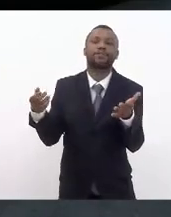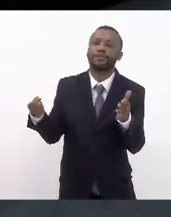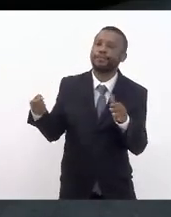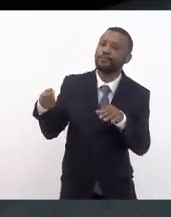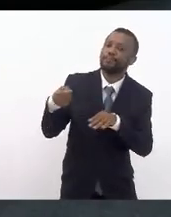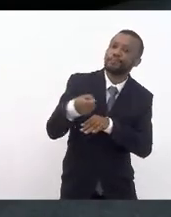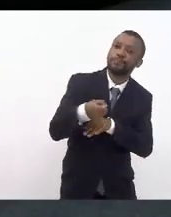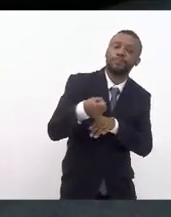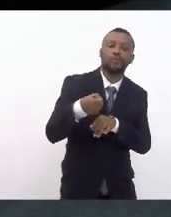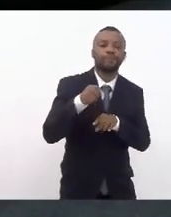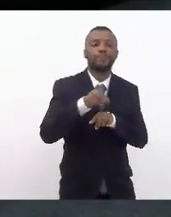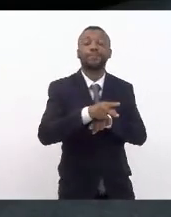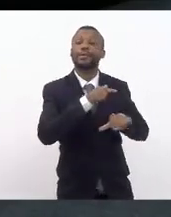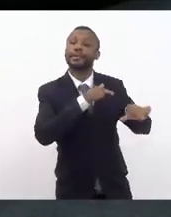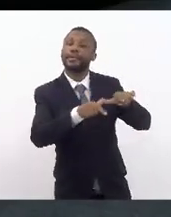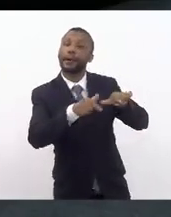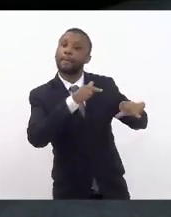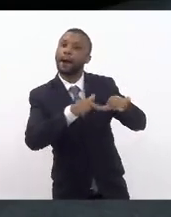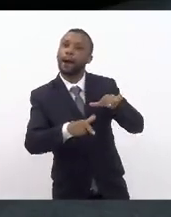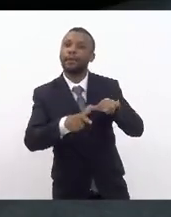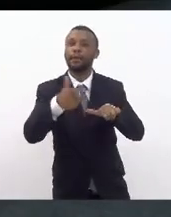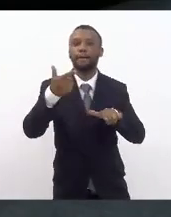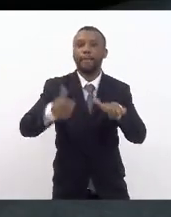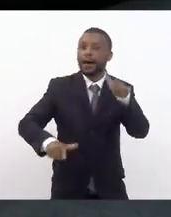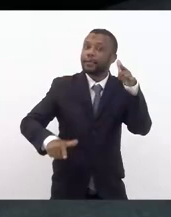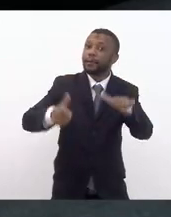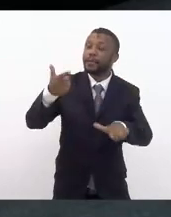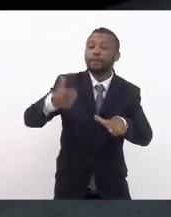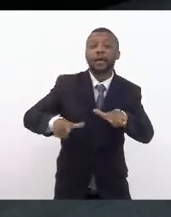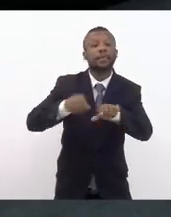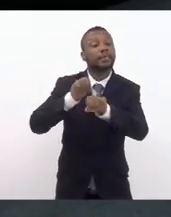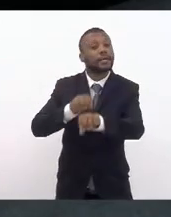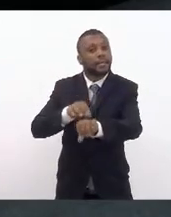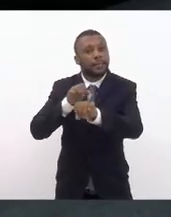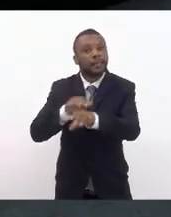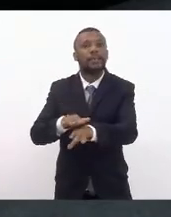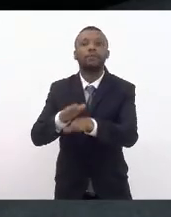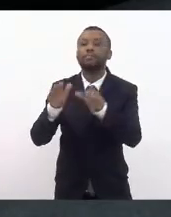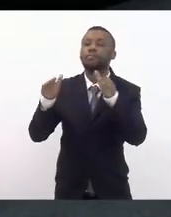empregabilidade e de cada vez mais ensino para aquela população